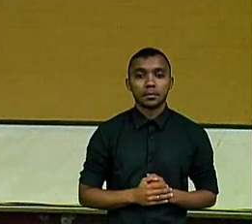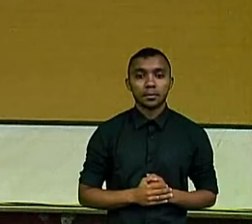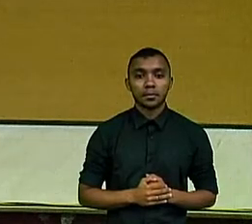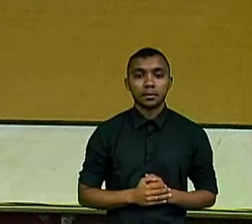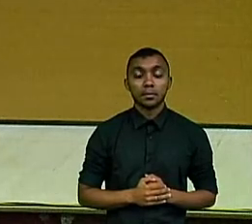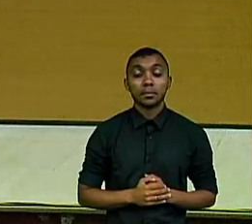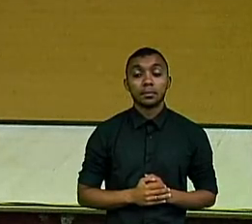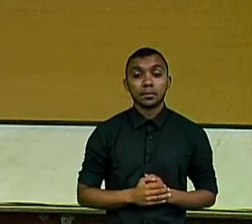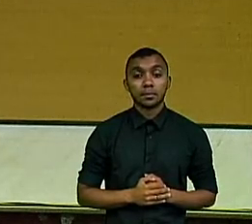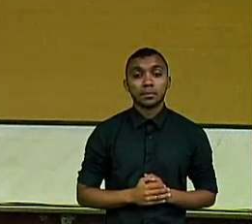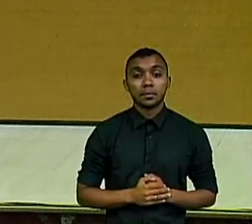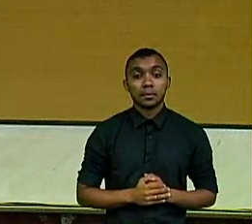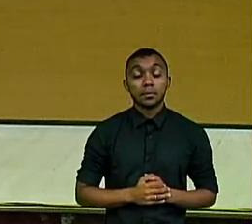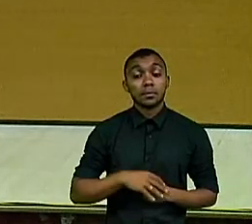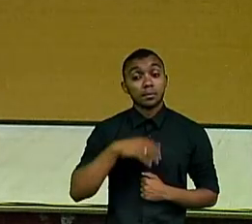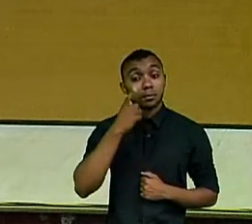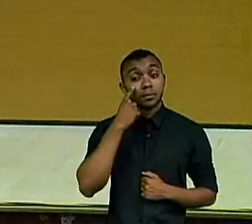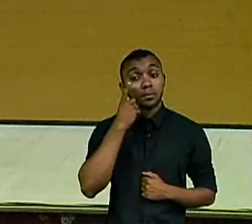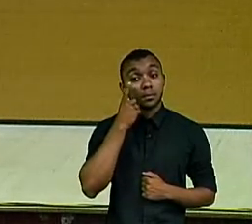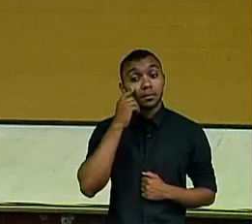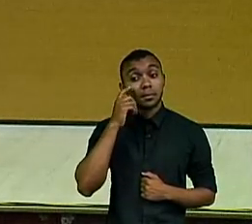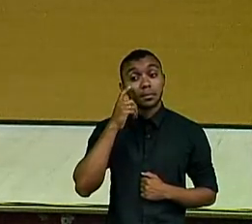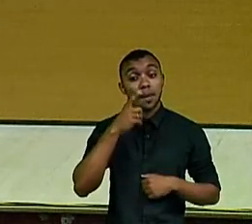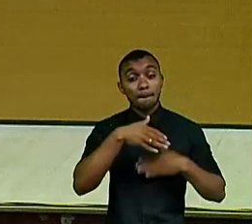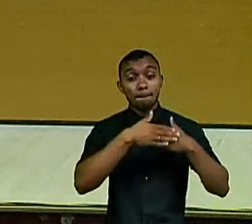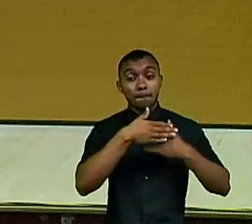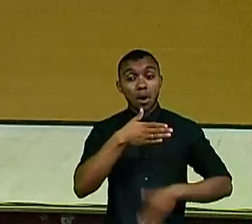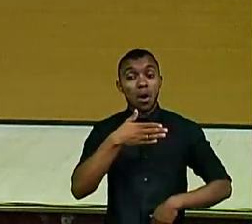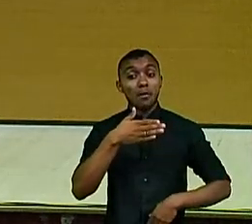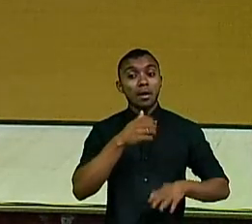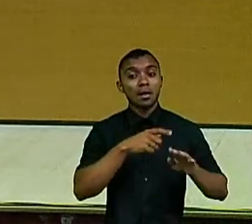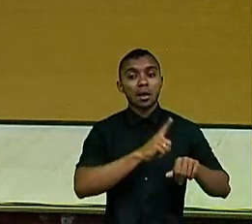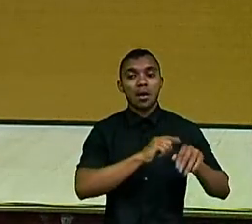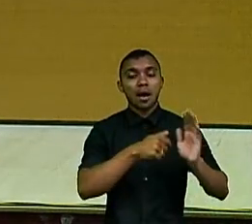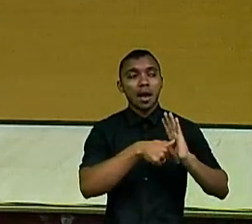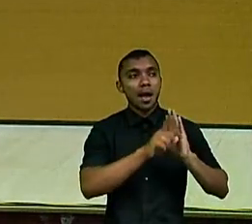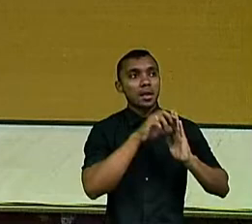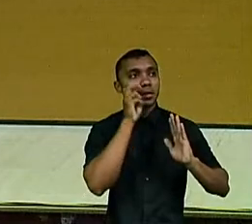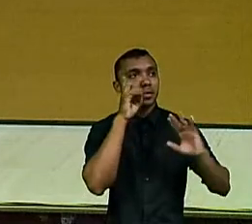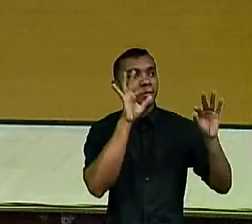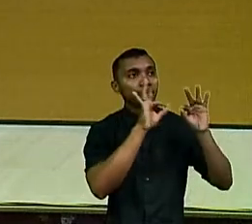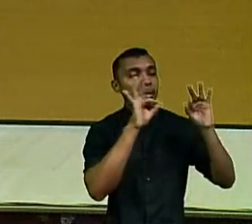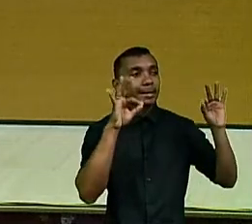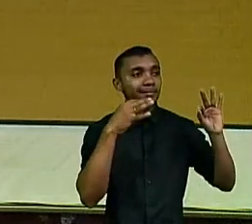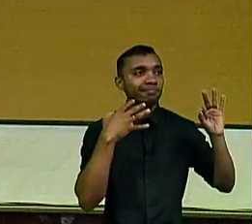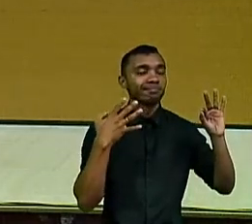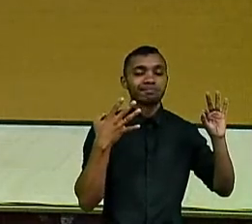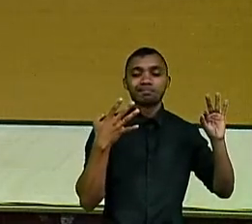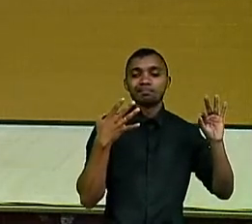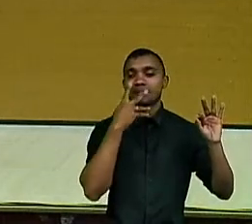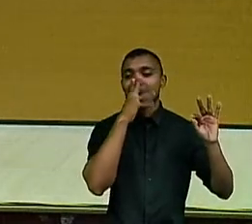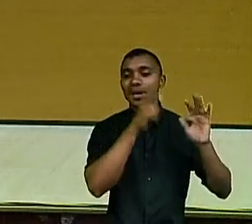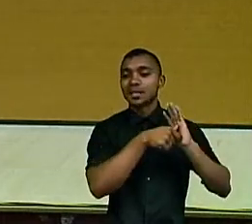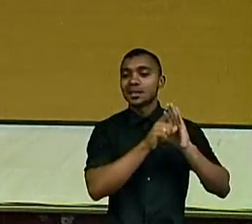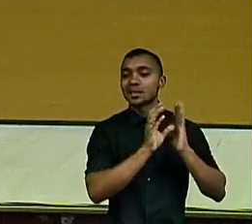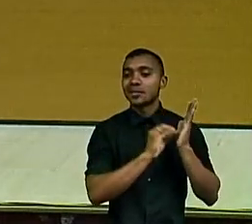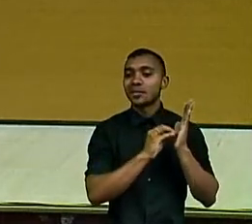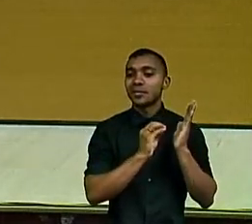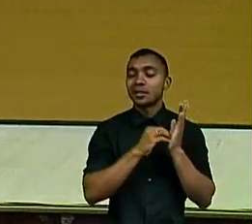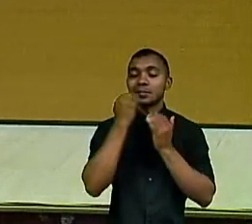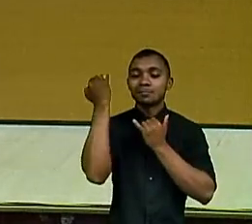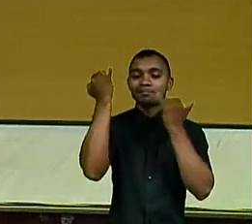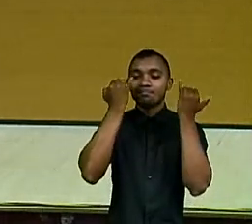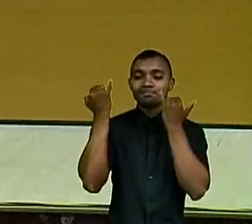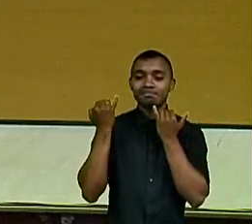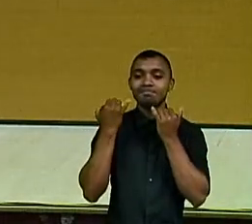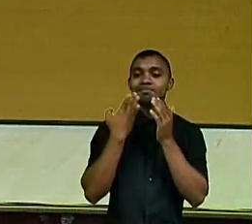pega vocês pelo pé né E aí pega justamente naquelas ideias que vocês não fundamentaram